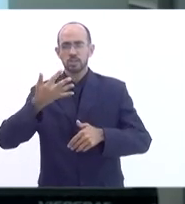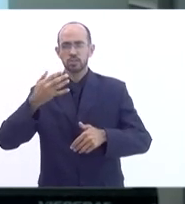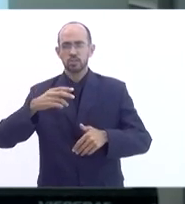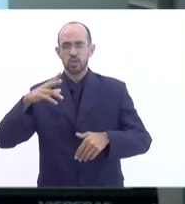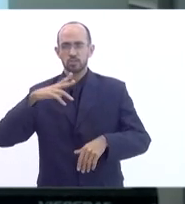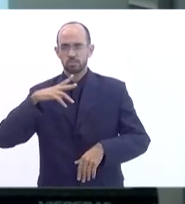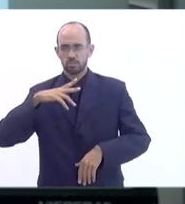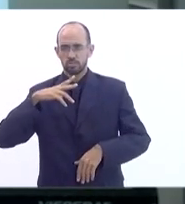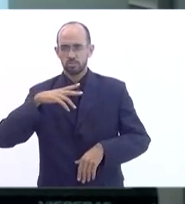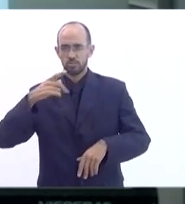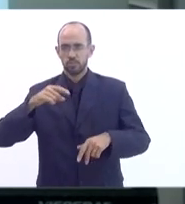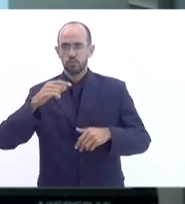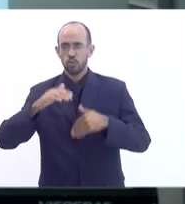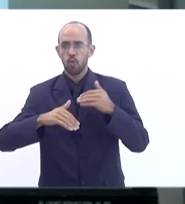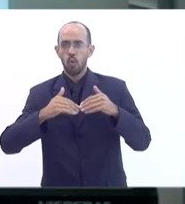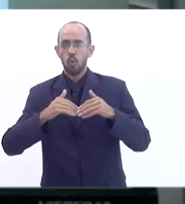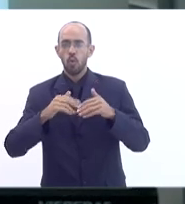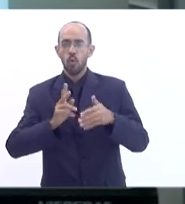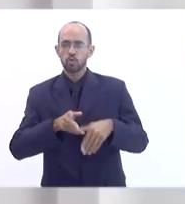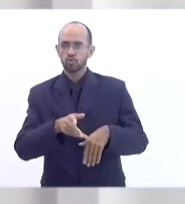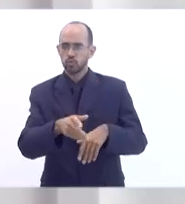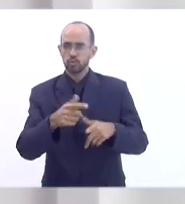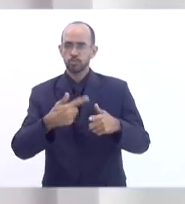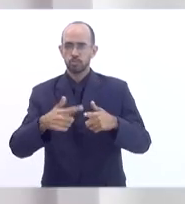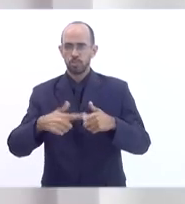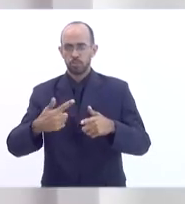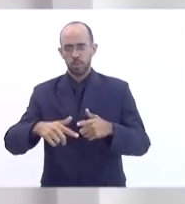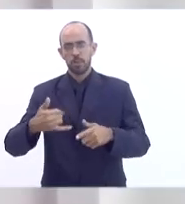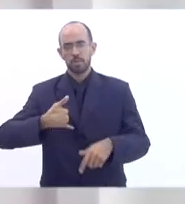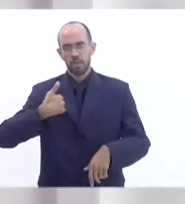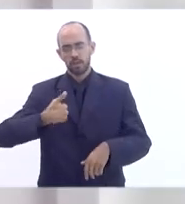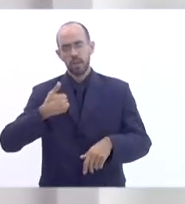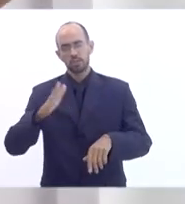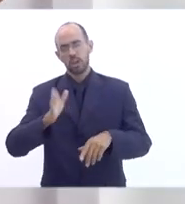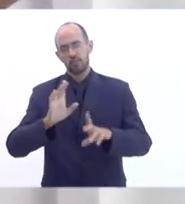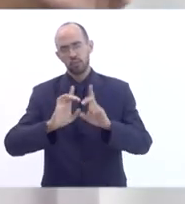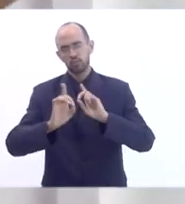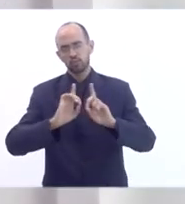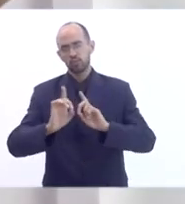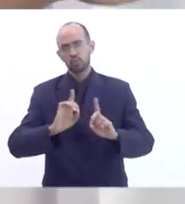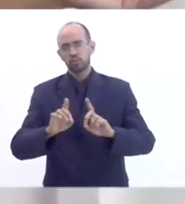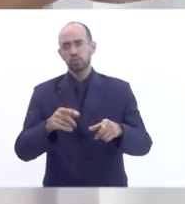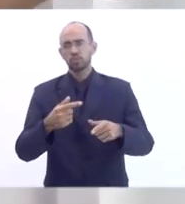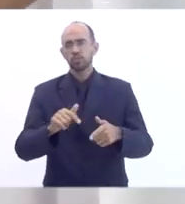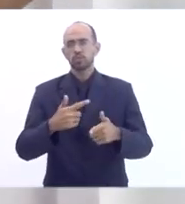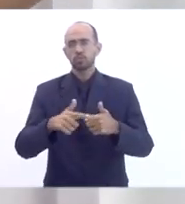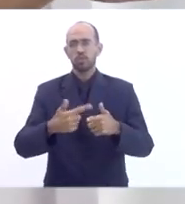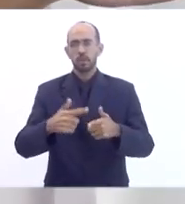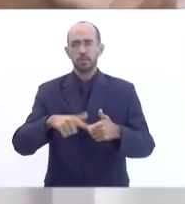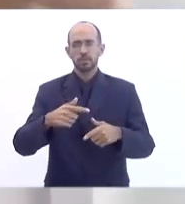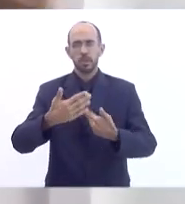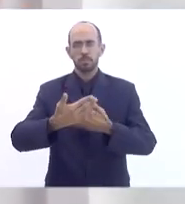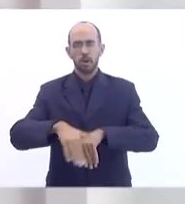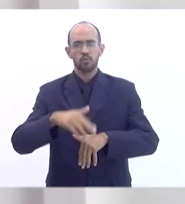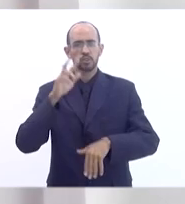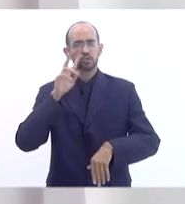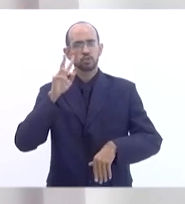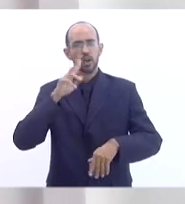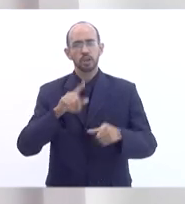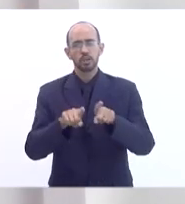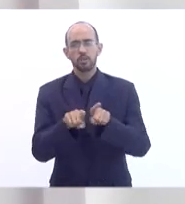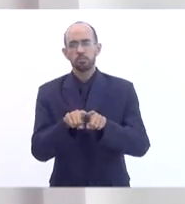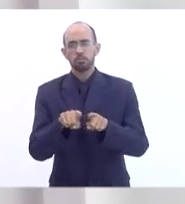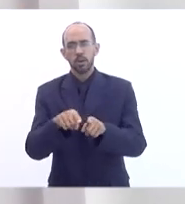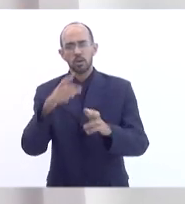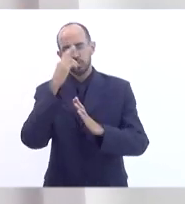continuamos acima da idade que já foi discutida na mesa as questões de história e cumprimento de decisões judiciais que